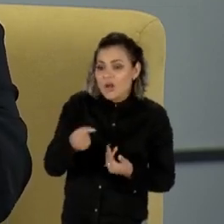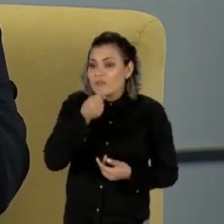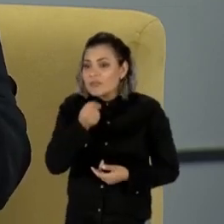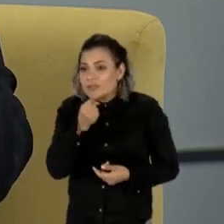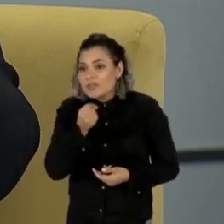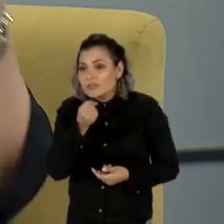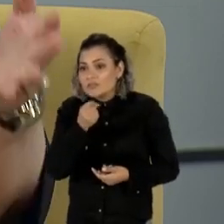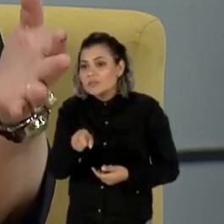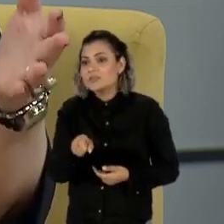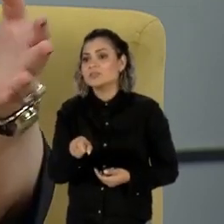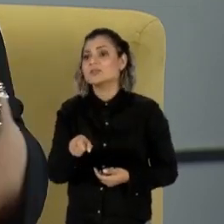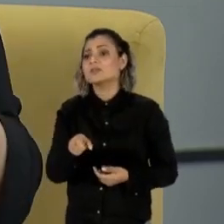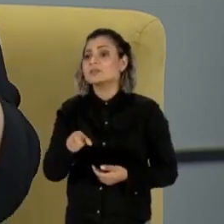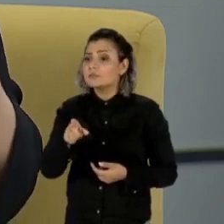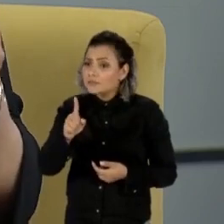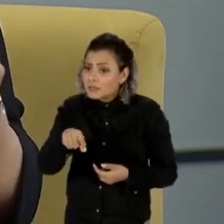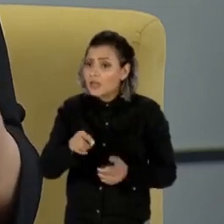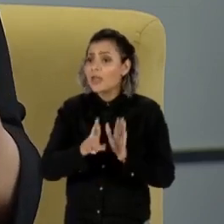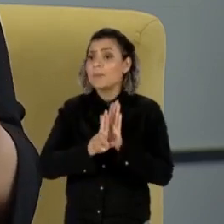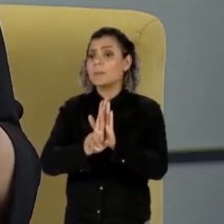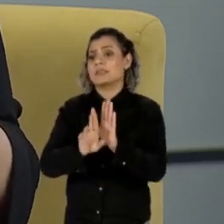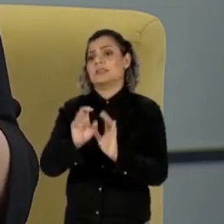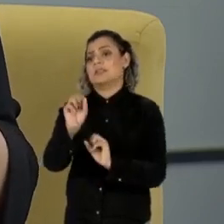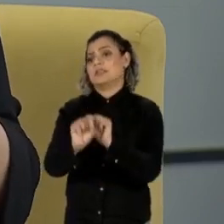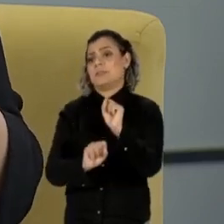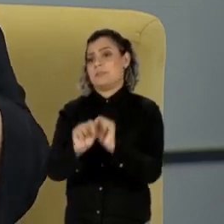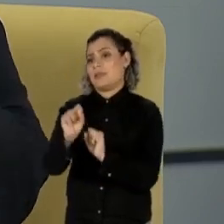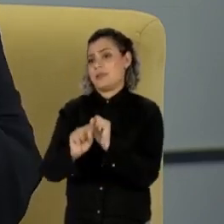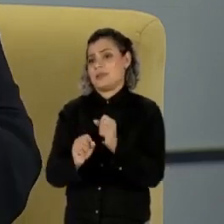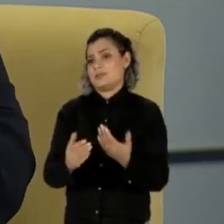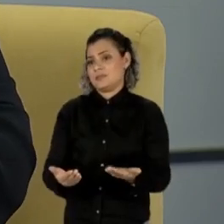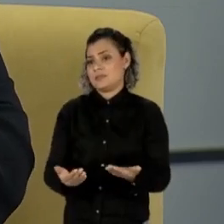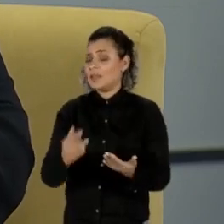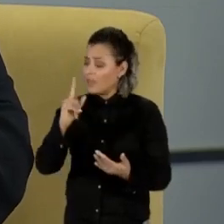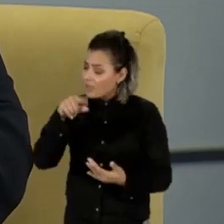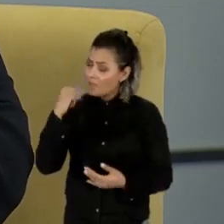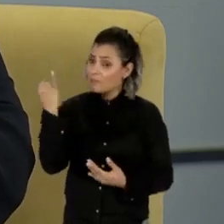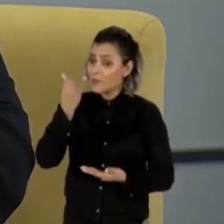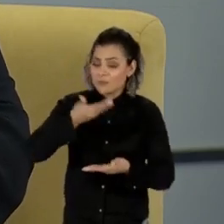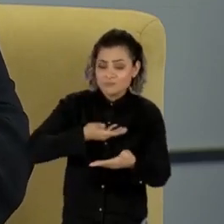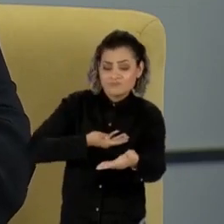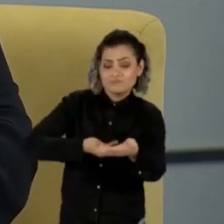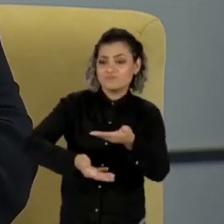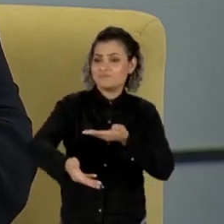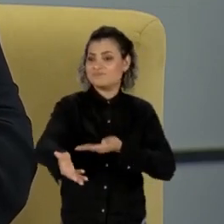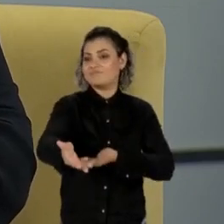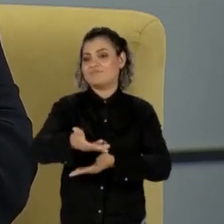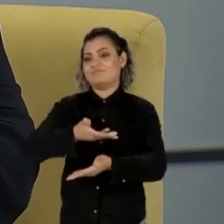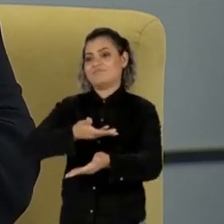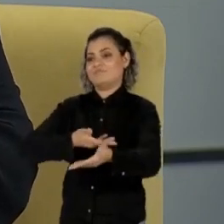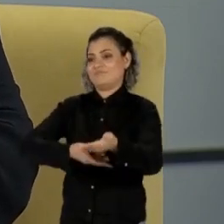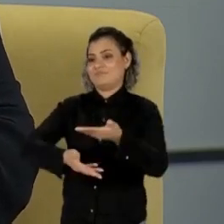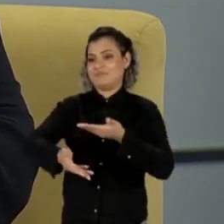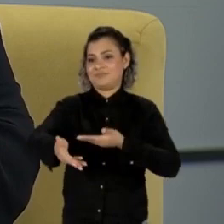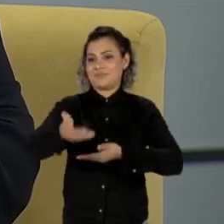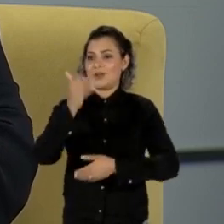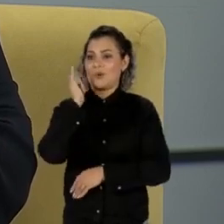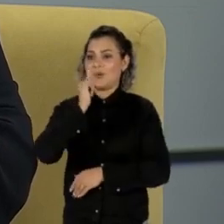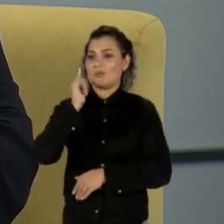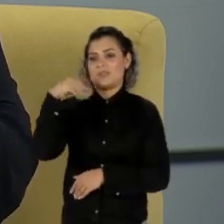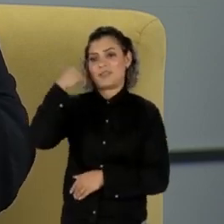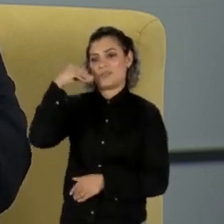saiba que ele está lá representando a empresa então é muito importante também saber contar a sua